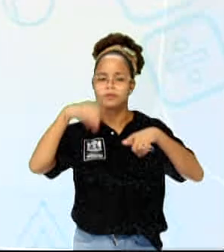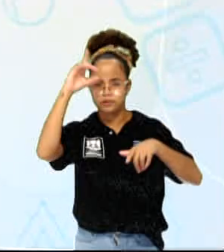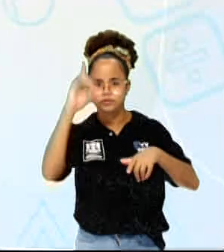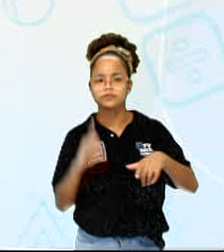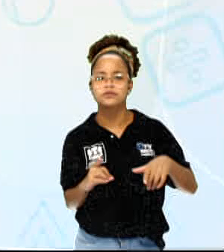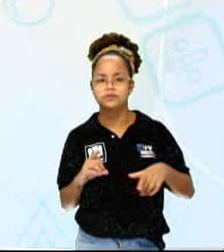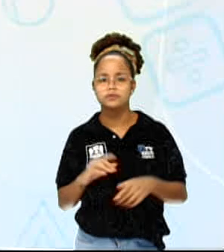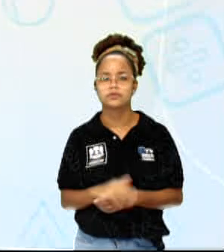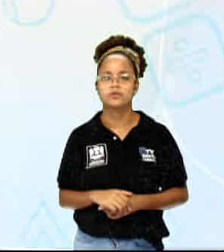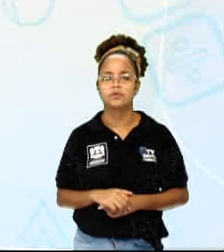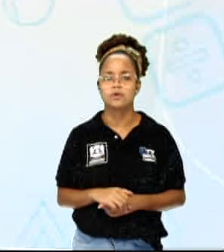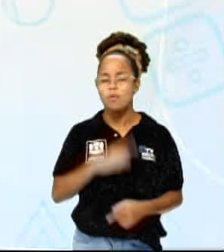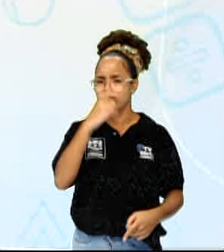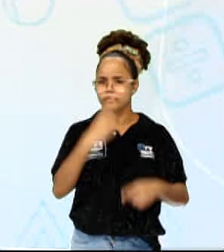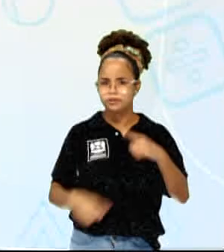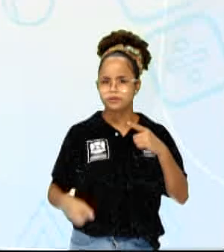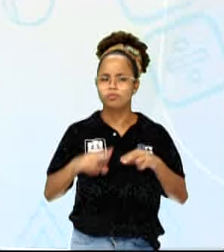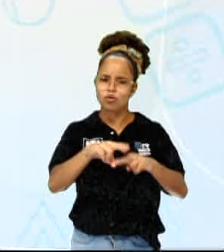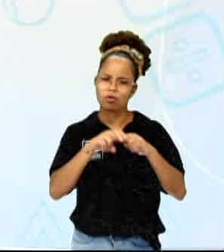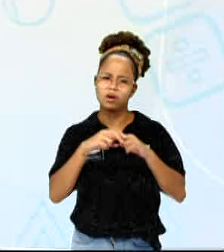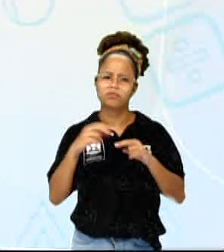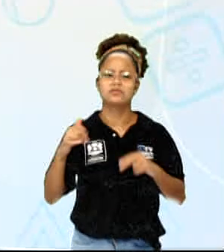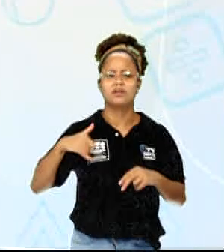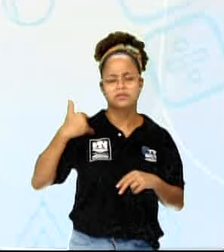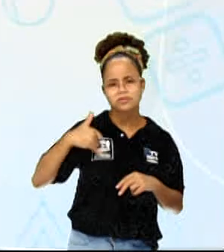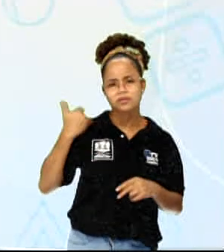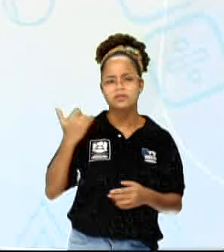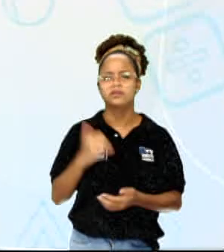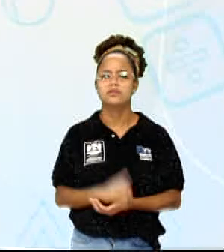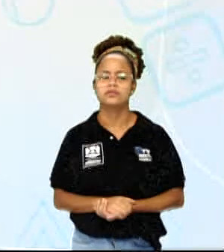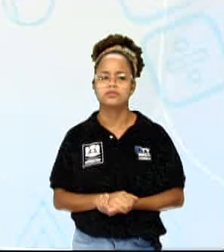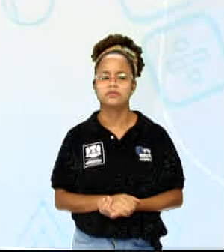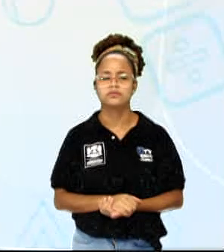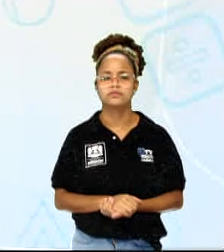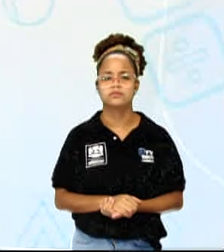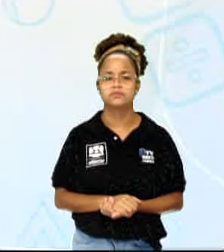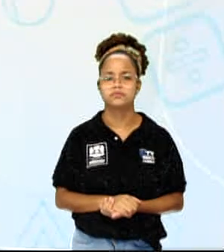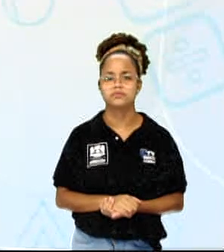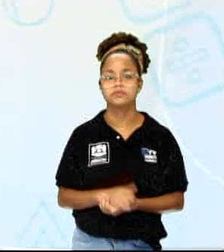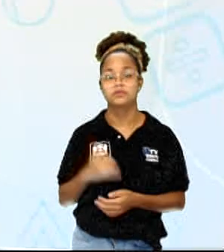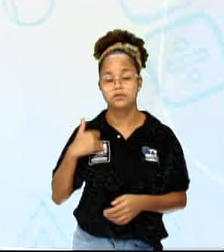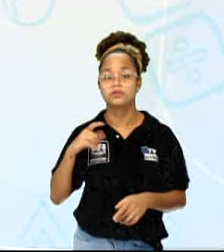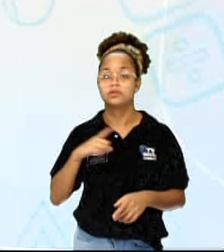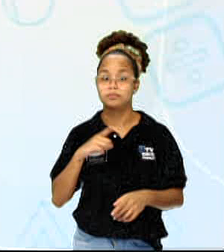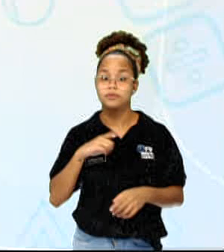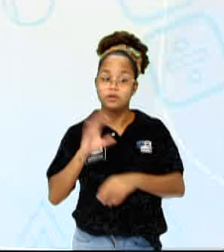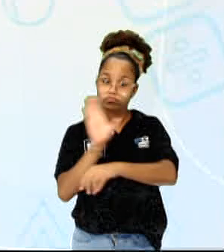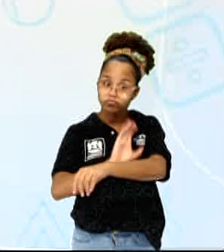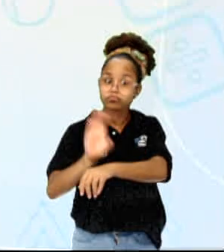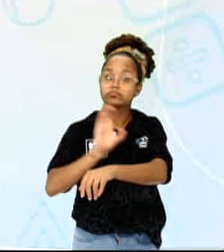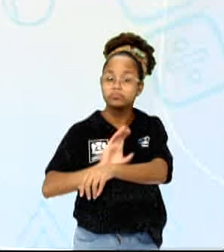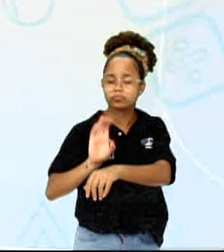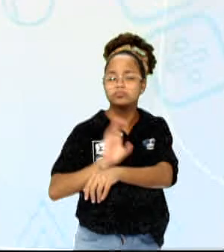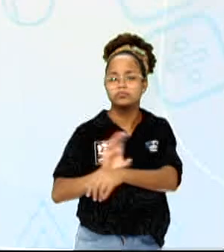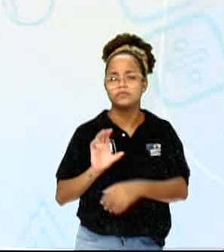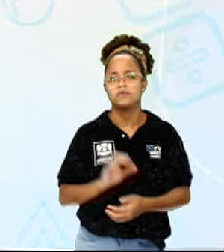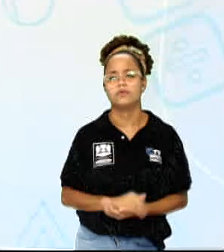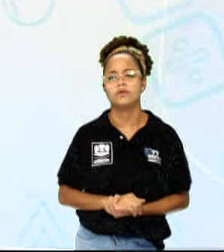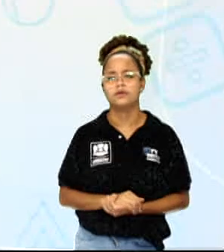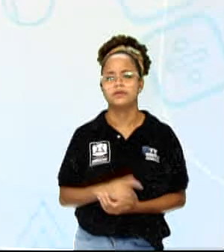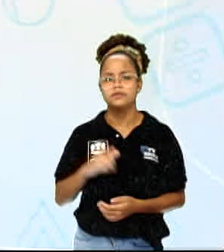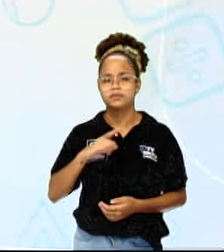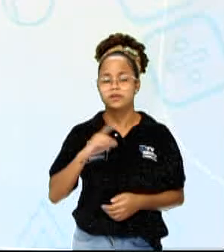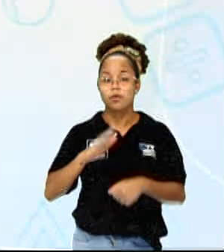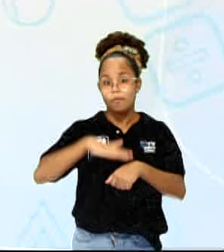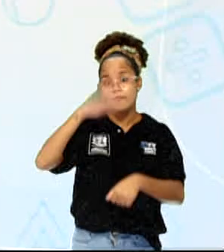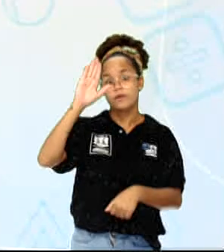proibida a discriminação por idade, a idade é critério de desempate, inclusive em concursos, sendo favorecido o mais